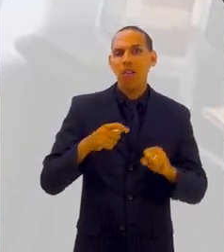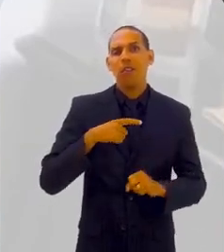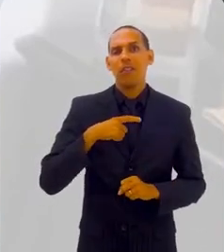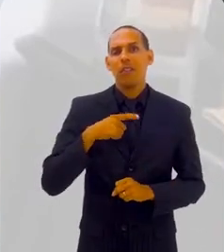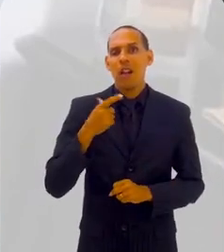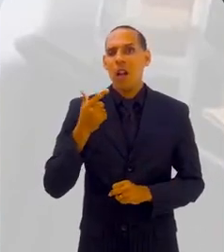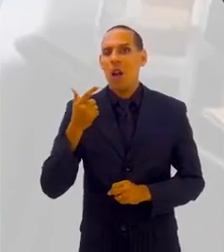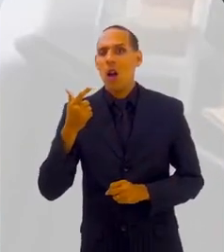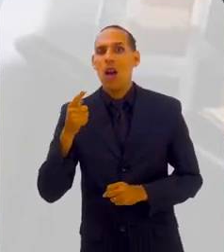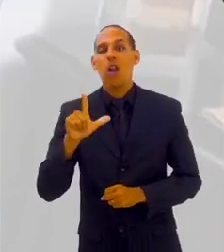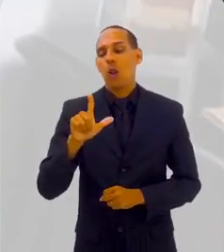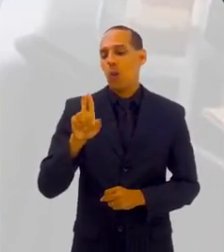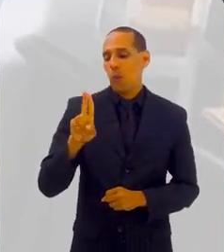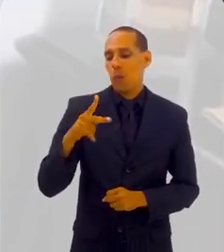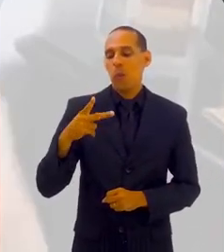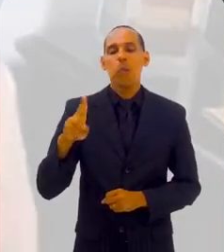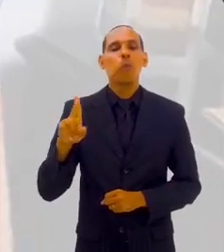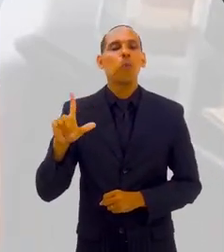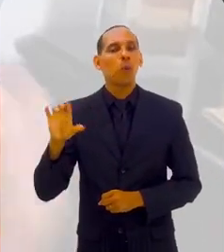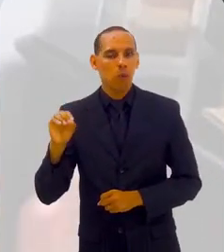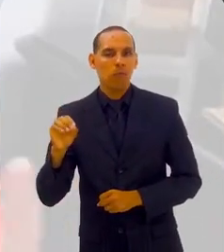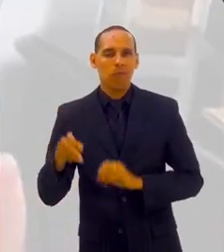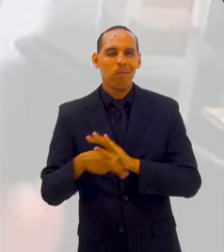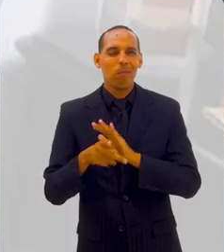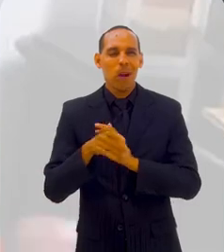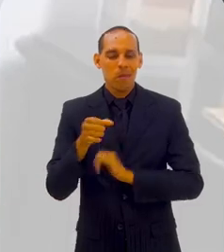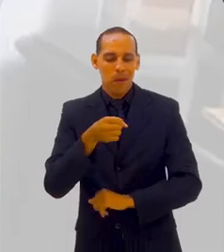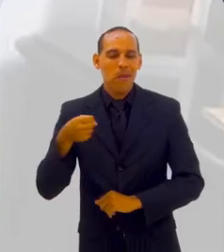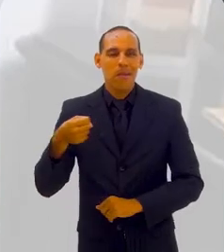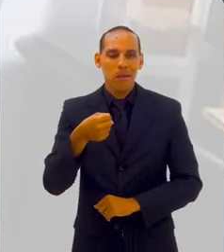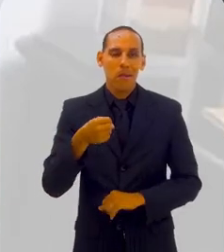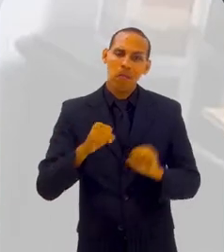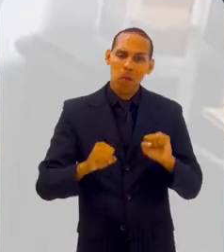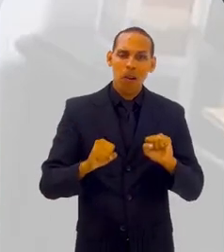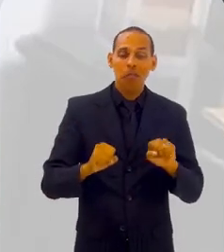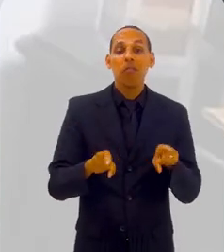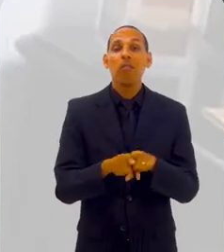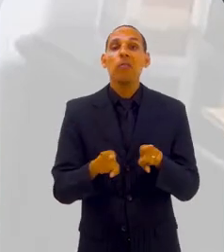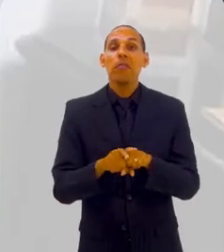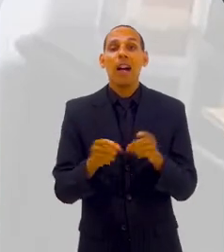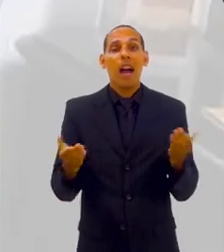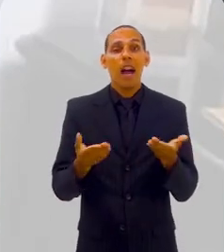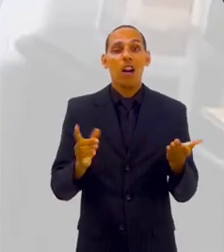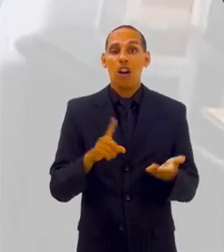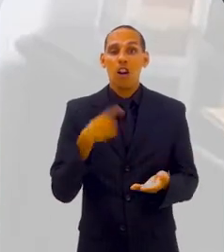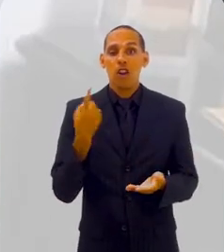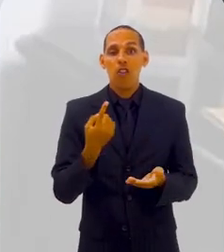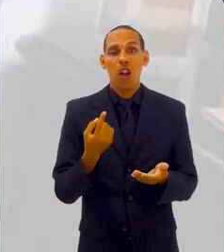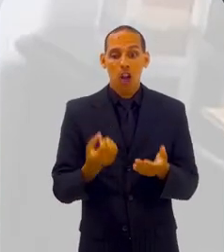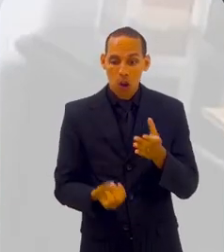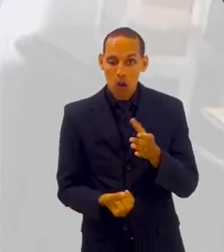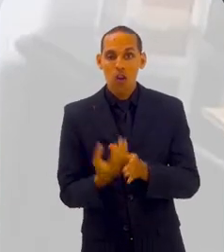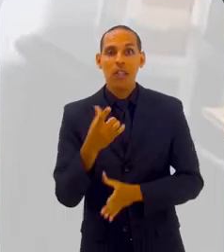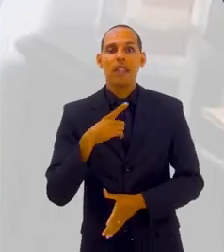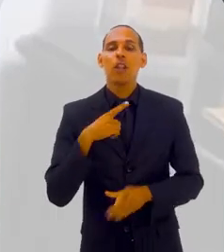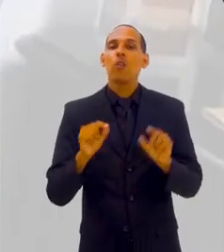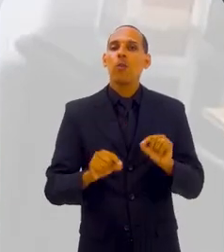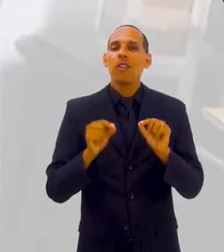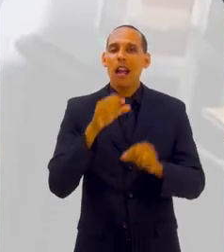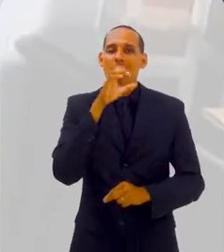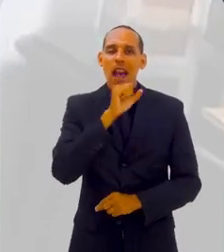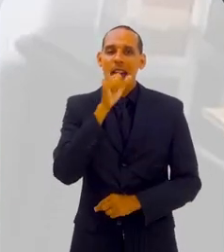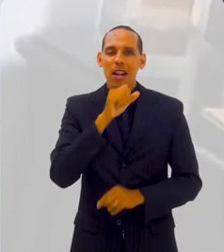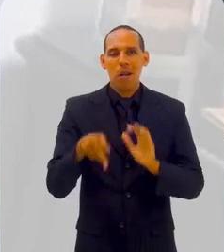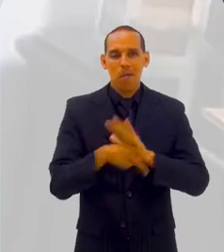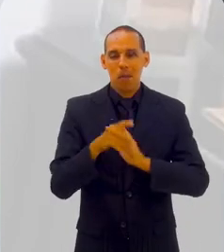ter o lúpulo para fazer a cerveja. Nós acabamos de ter uma denominação de origem, né, para